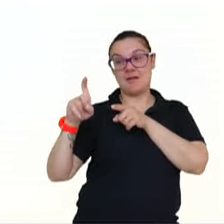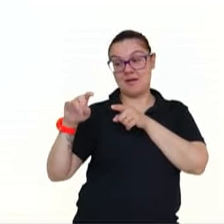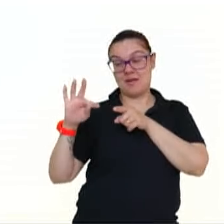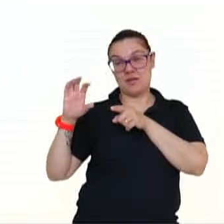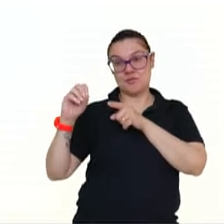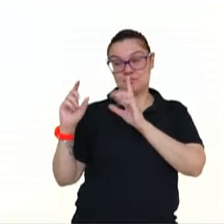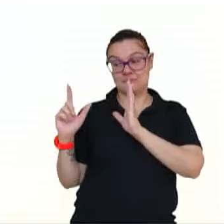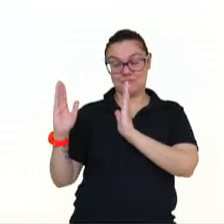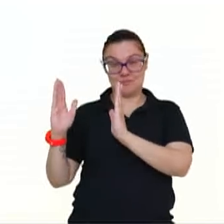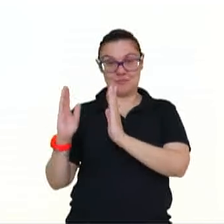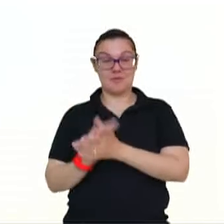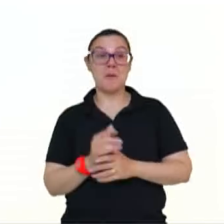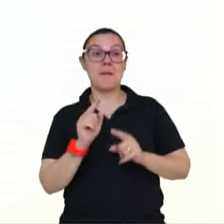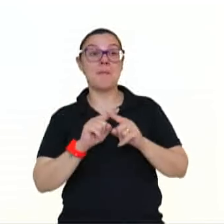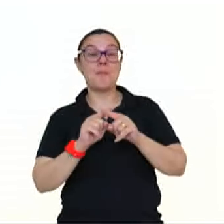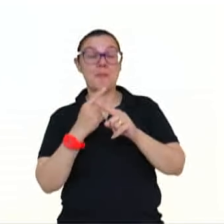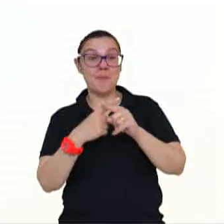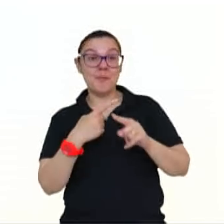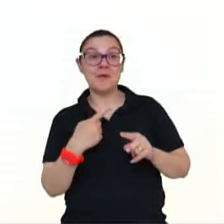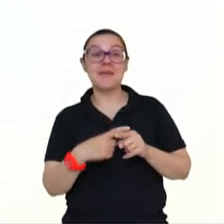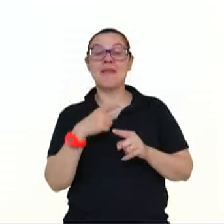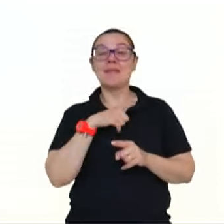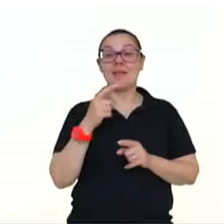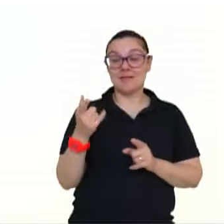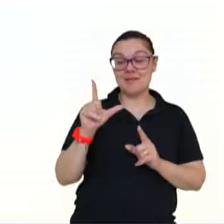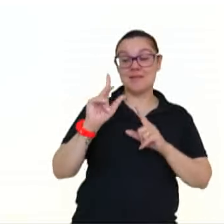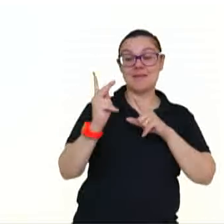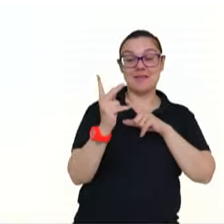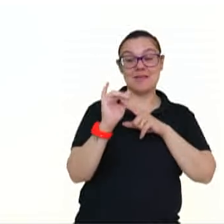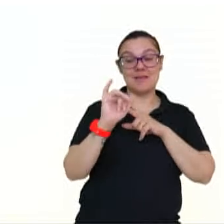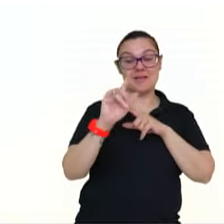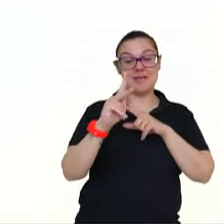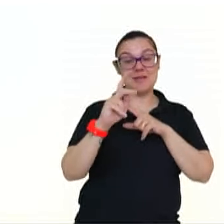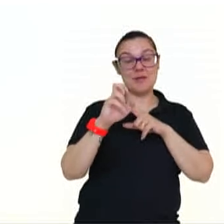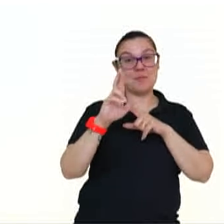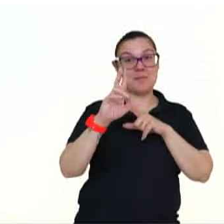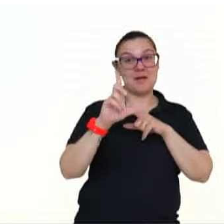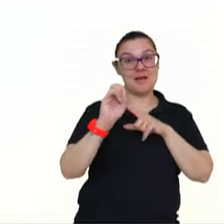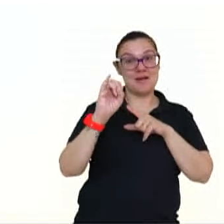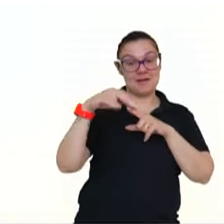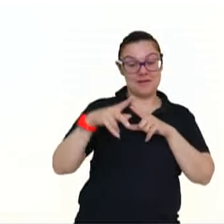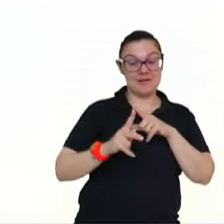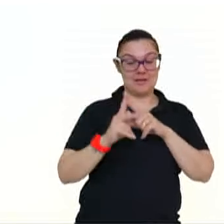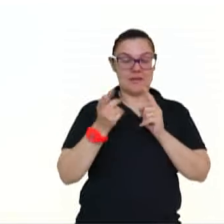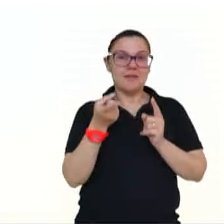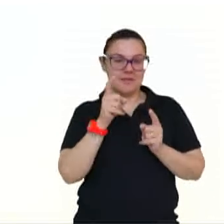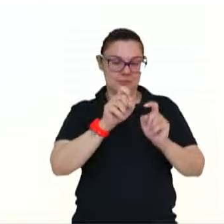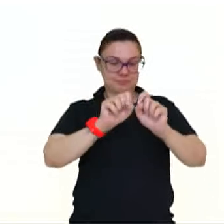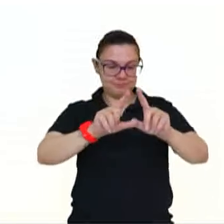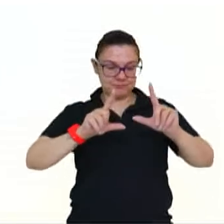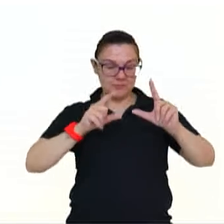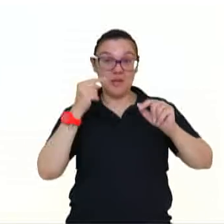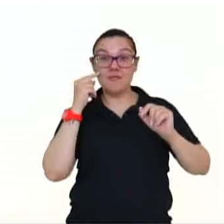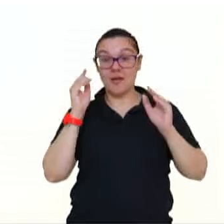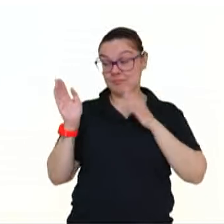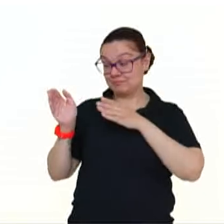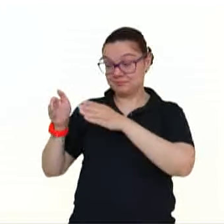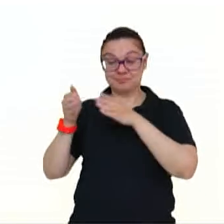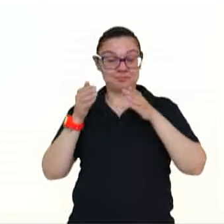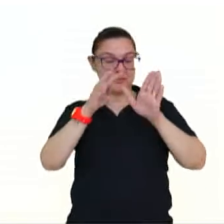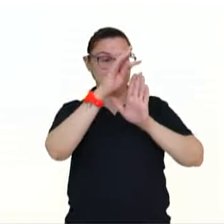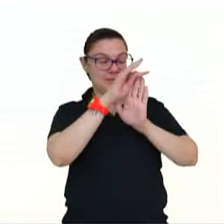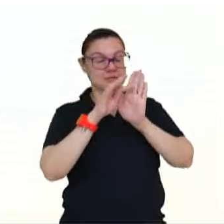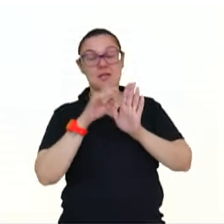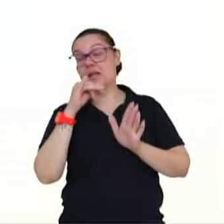hipertextos, ok? Pois tem hiperlinks, sim? Que direcionam os leitores a outros